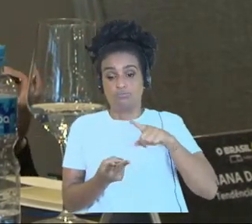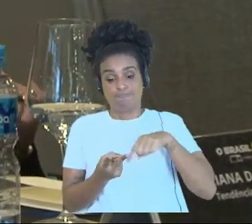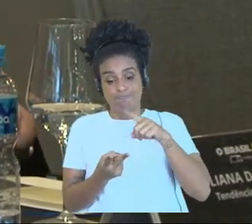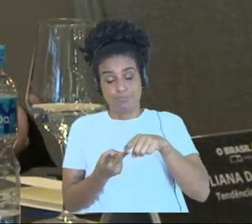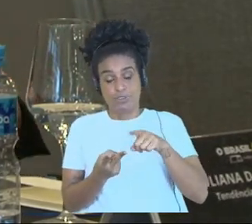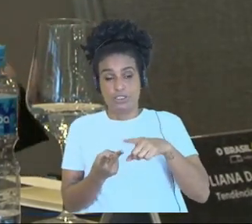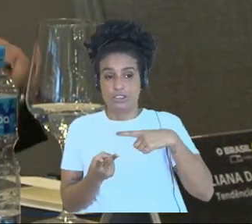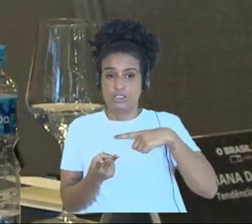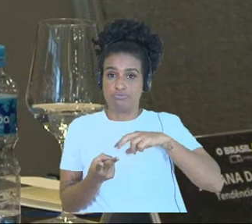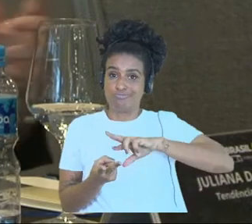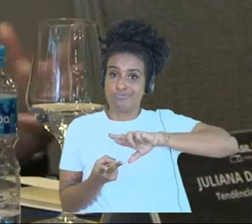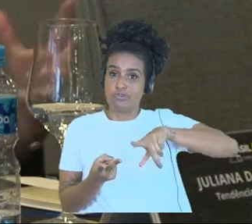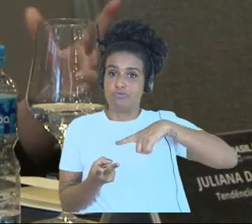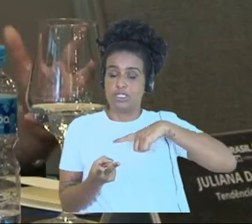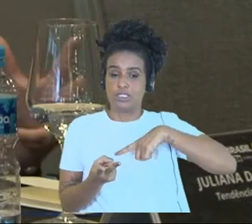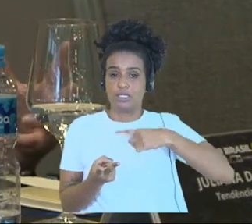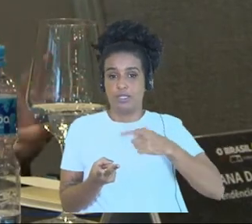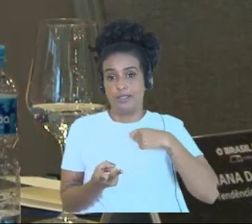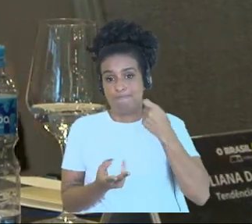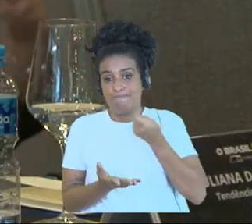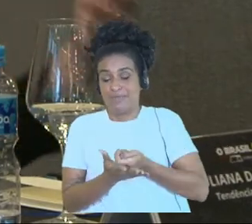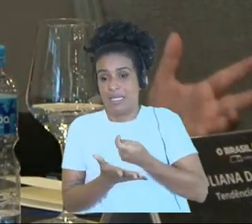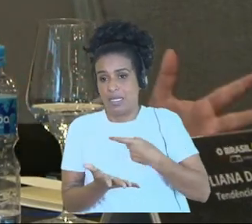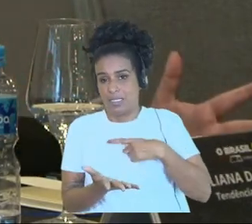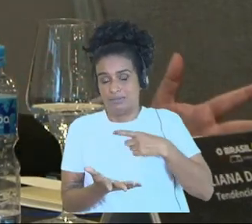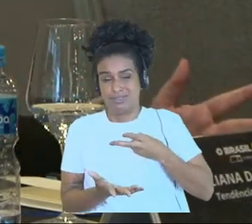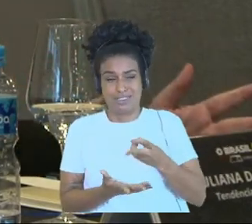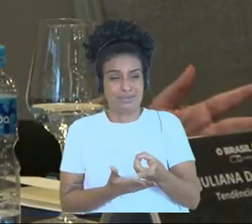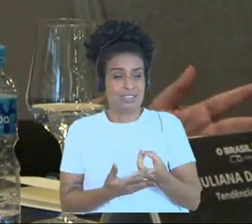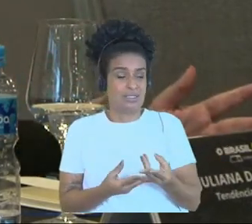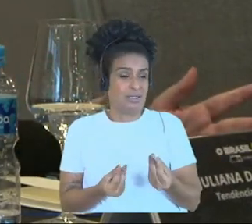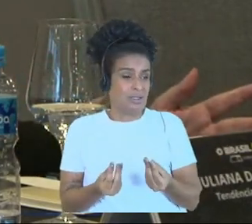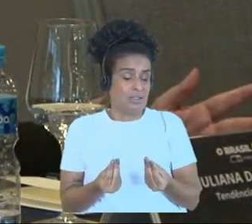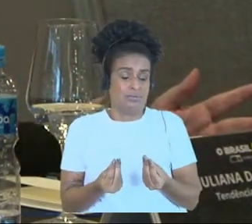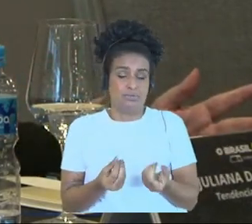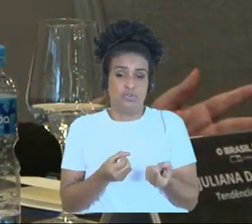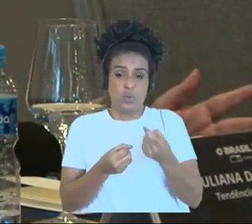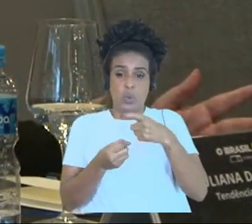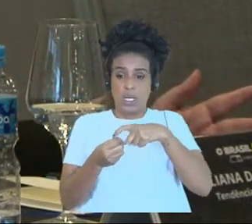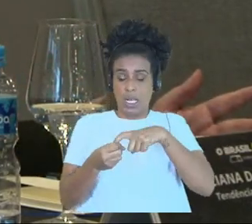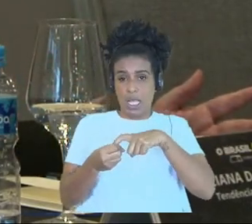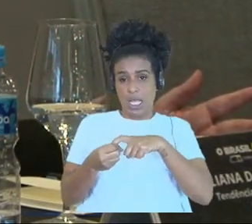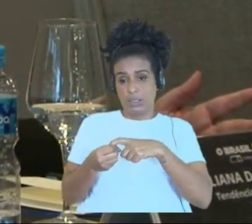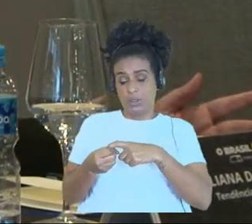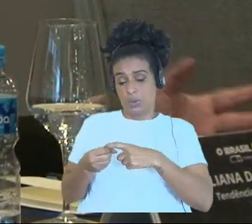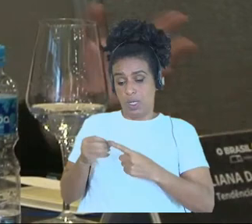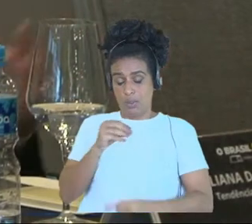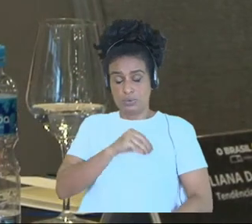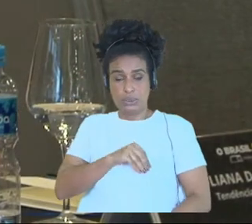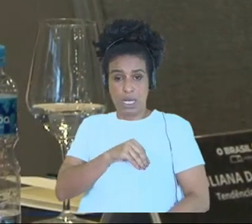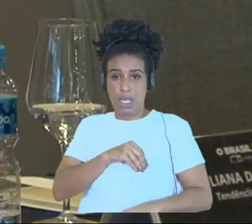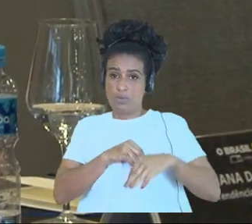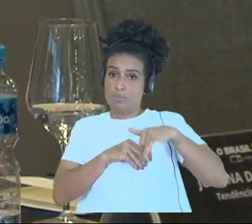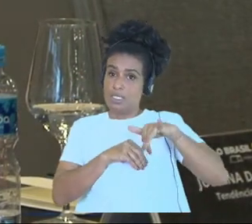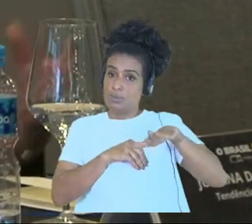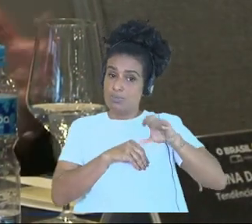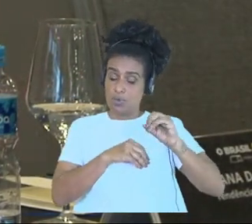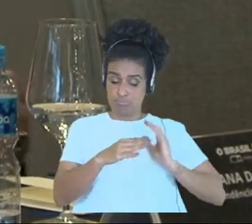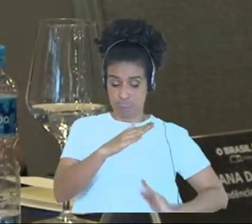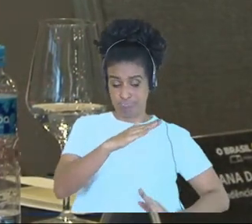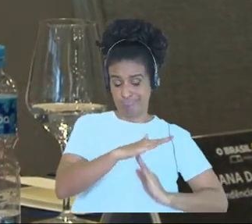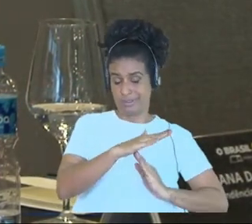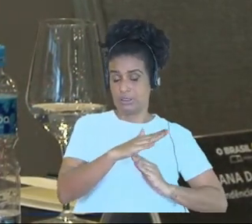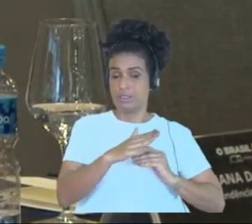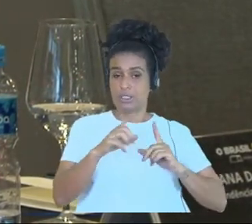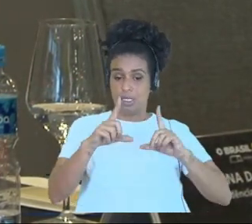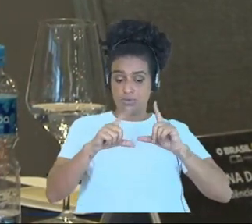gastos que crescem com taxas vegetativas muito ligadas à questão do salário mínimo, e isso acaba